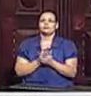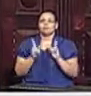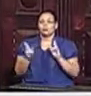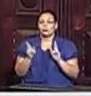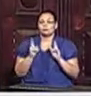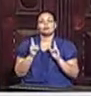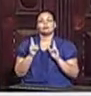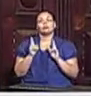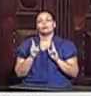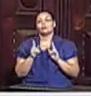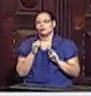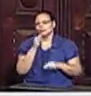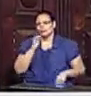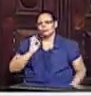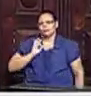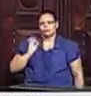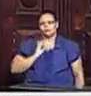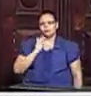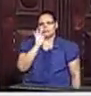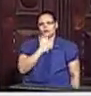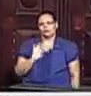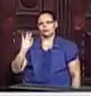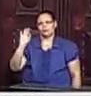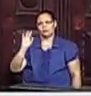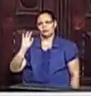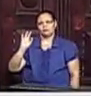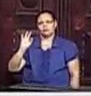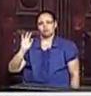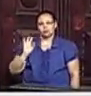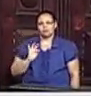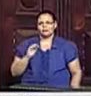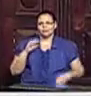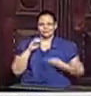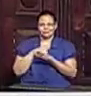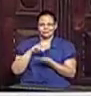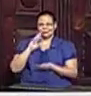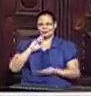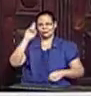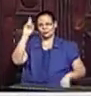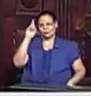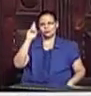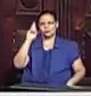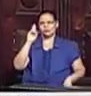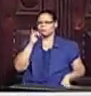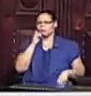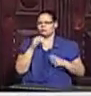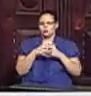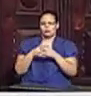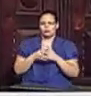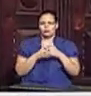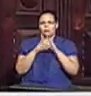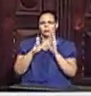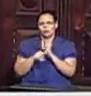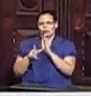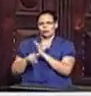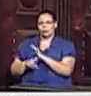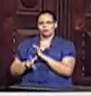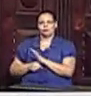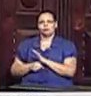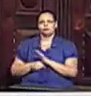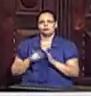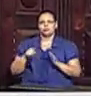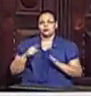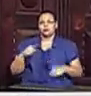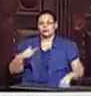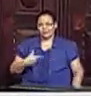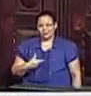com o contingente da Polícia Federal, da delegacia responsável pelo roubo a cargas, ao patrimônio e ao tráfico